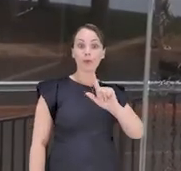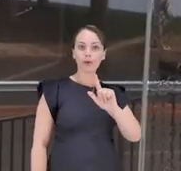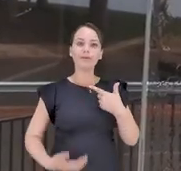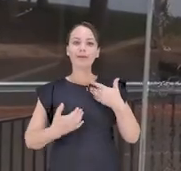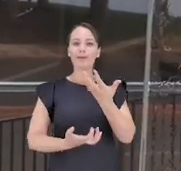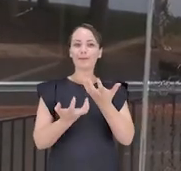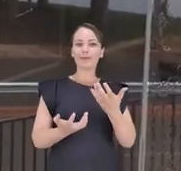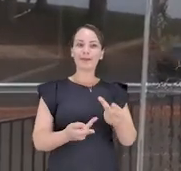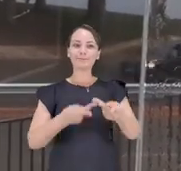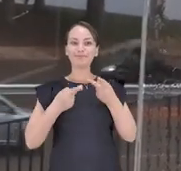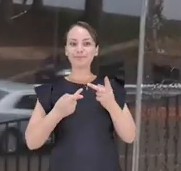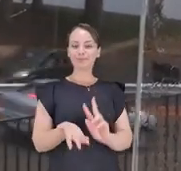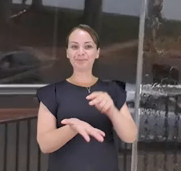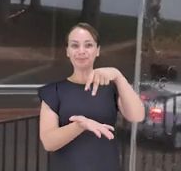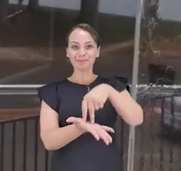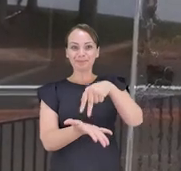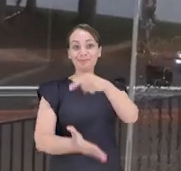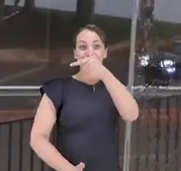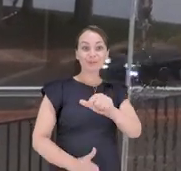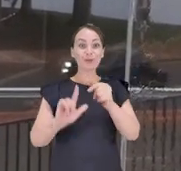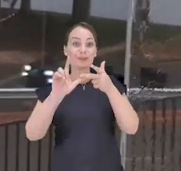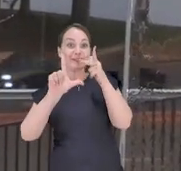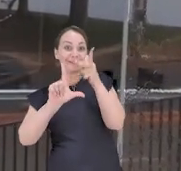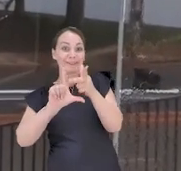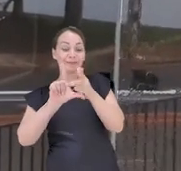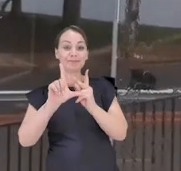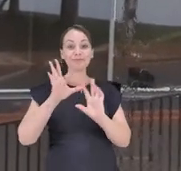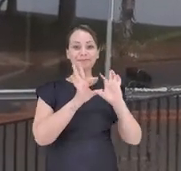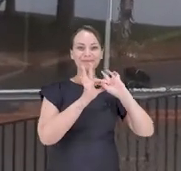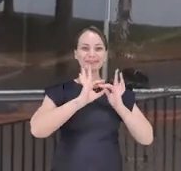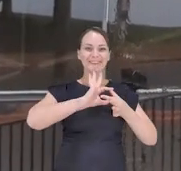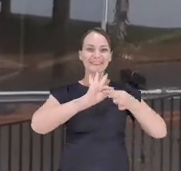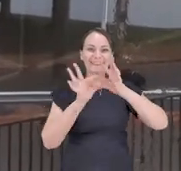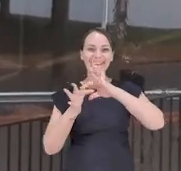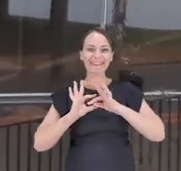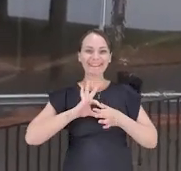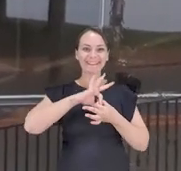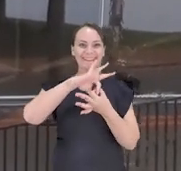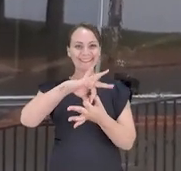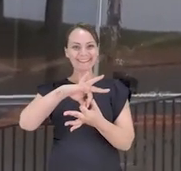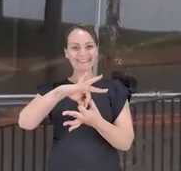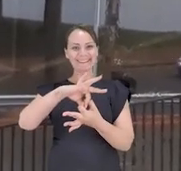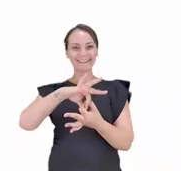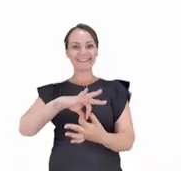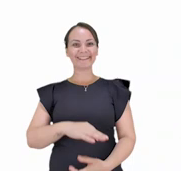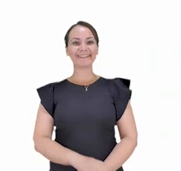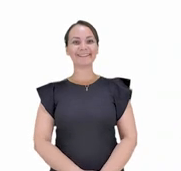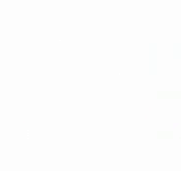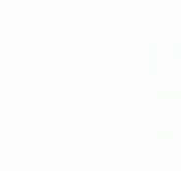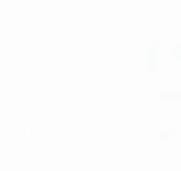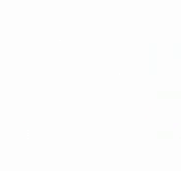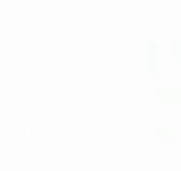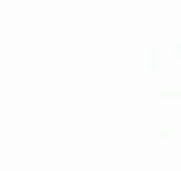de convidá-los a participar de mais uma transmissão do programa Ciência e Cultura. Vamos brincar!